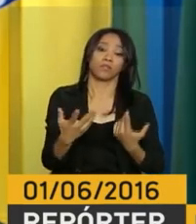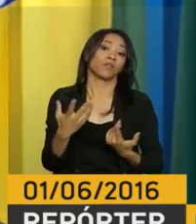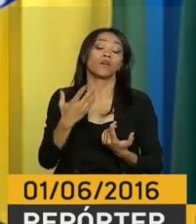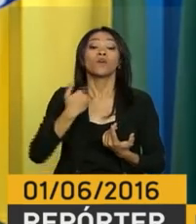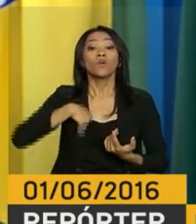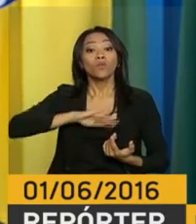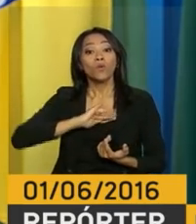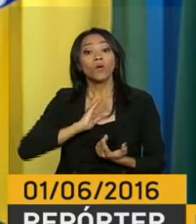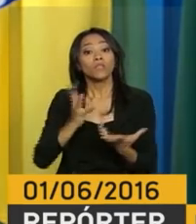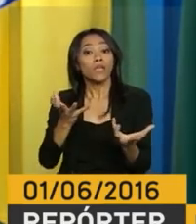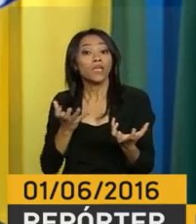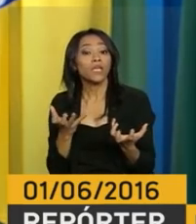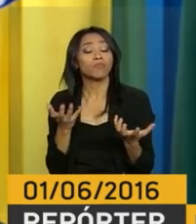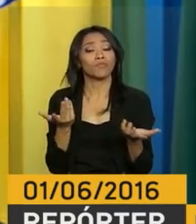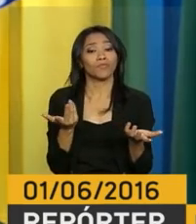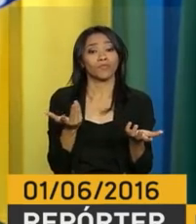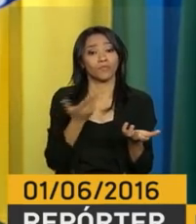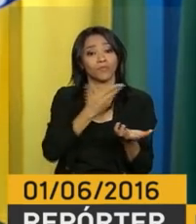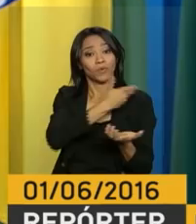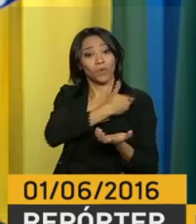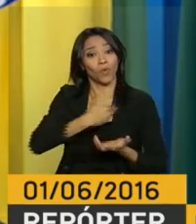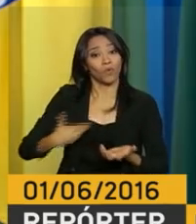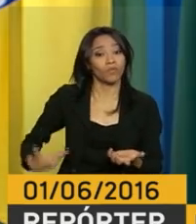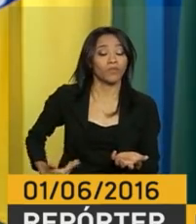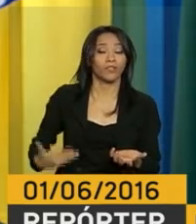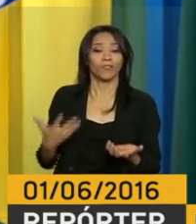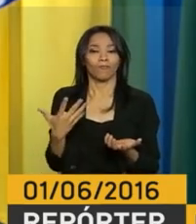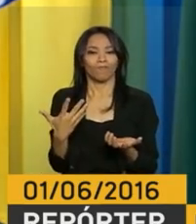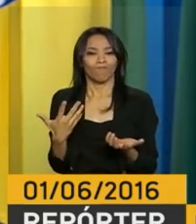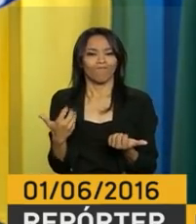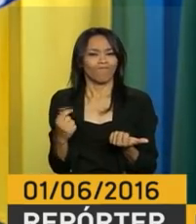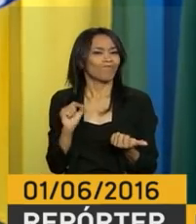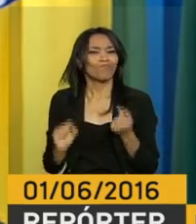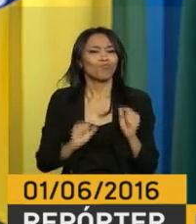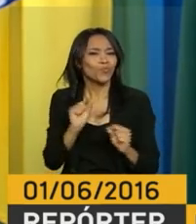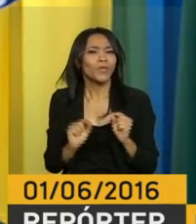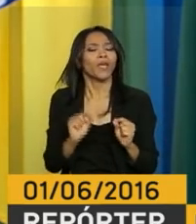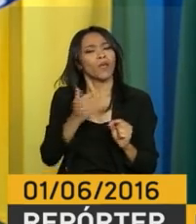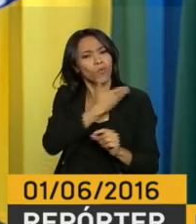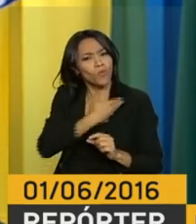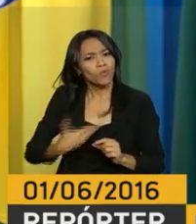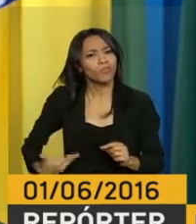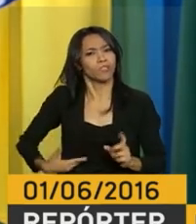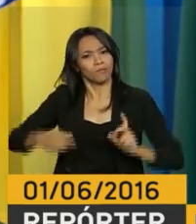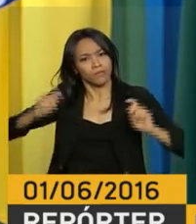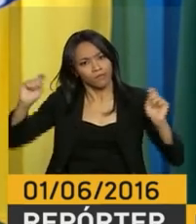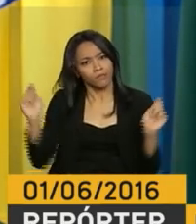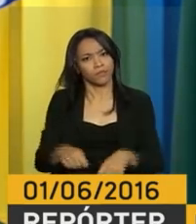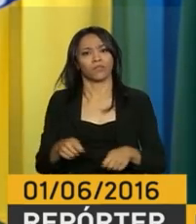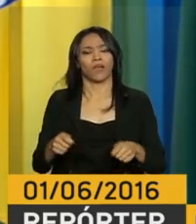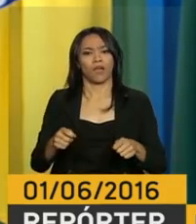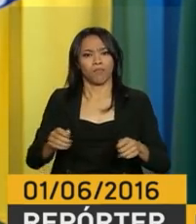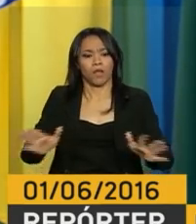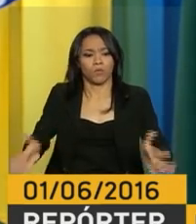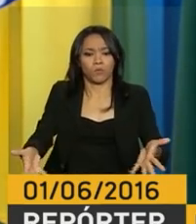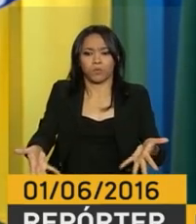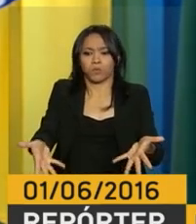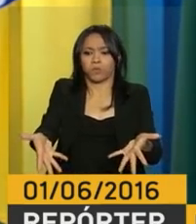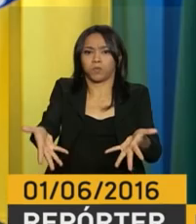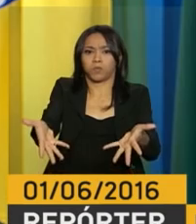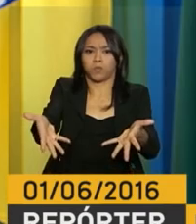pequeno não é o estado máximo nem mínimo é um estado suficiente e por suficiente